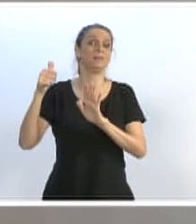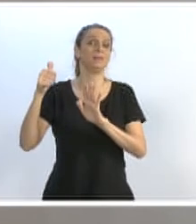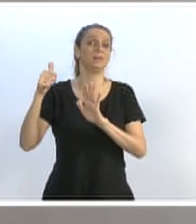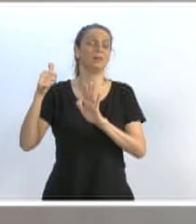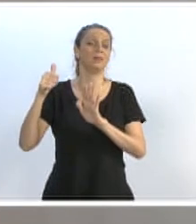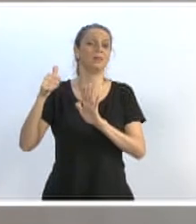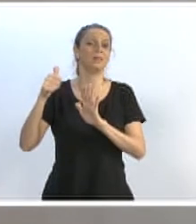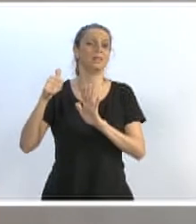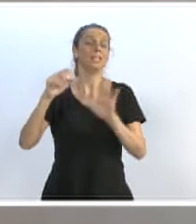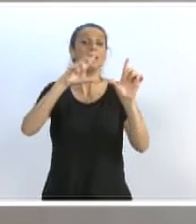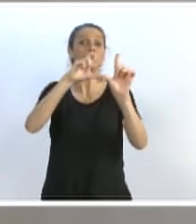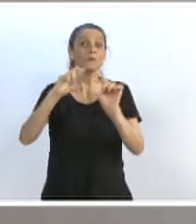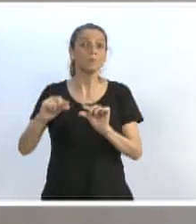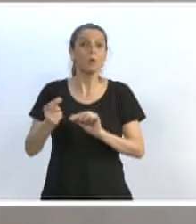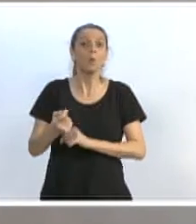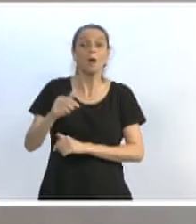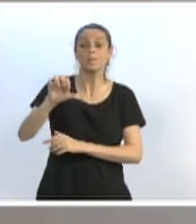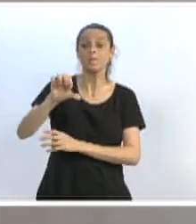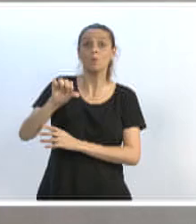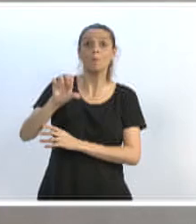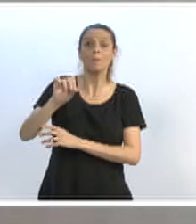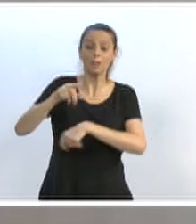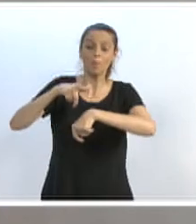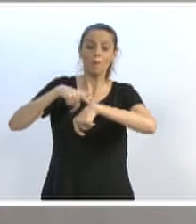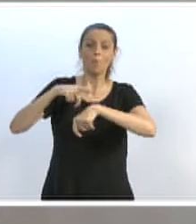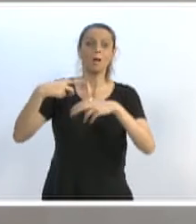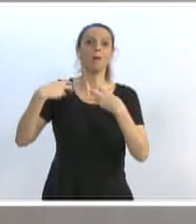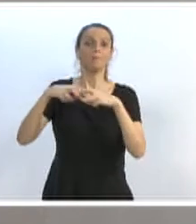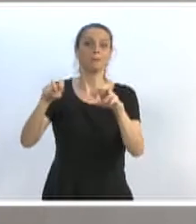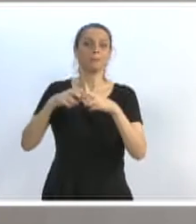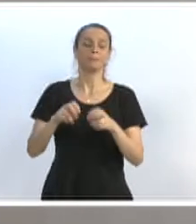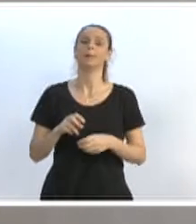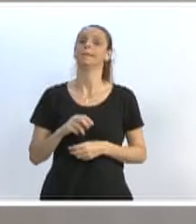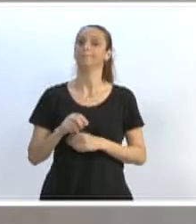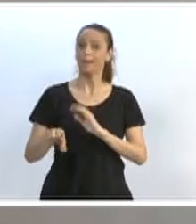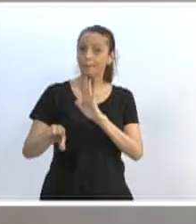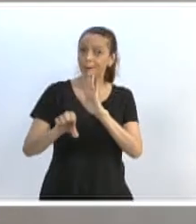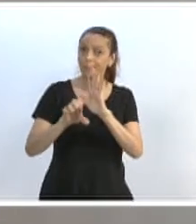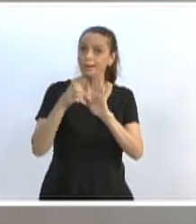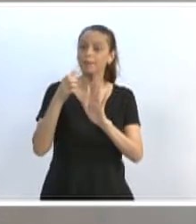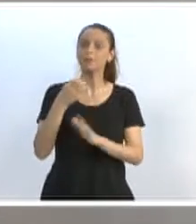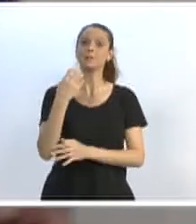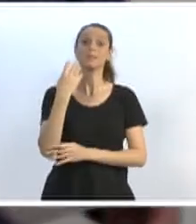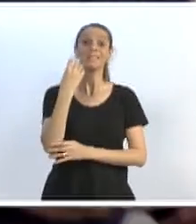90 horários de ônibus e o fechamento de 3 escolas. Isso é lamentável para a cidade de Blumenau.